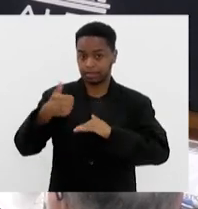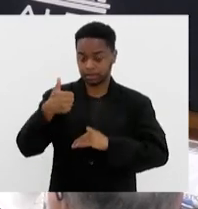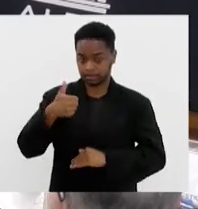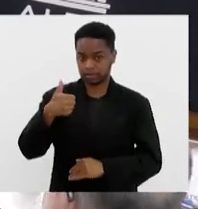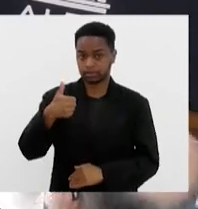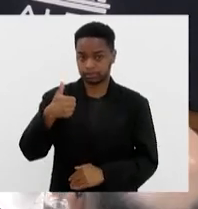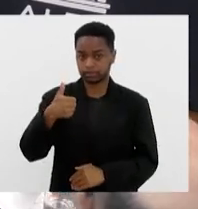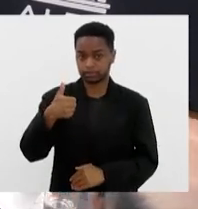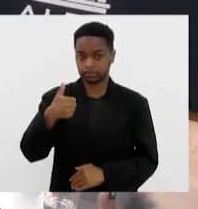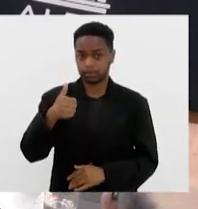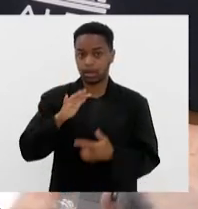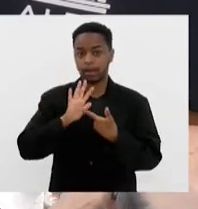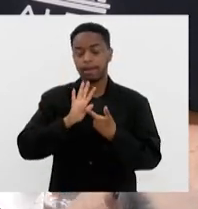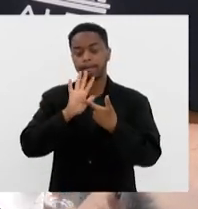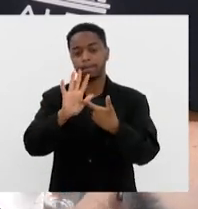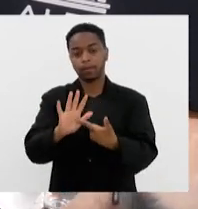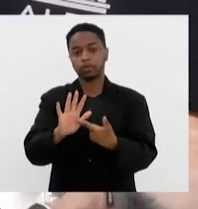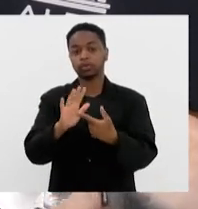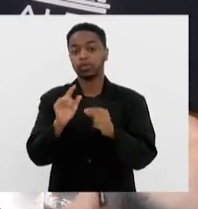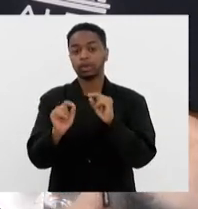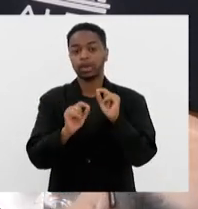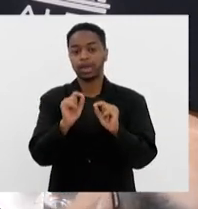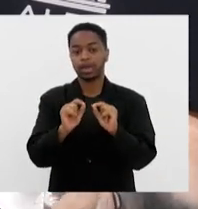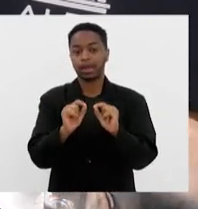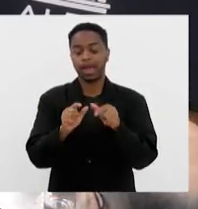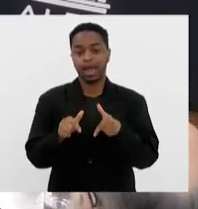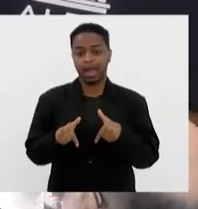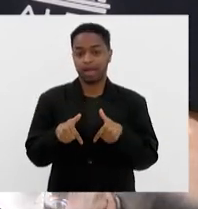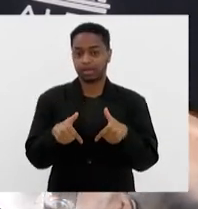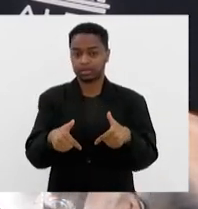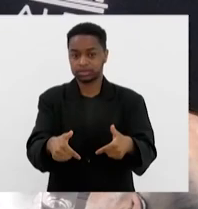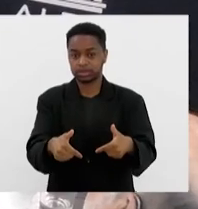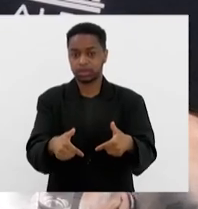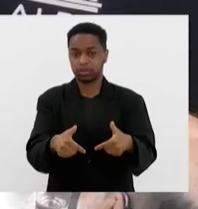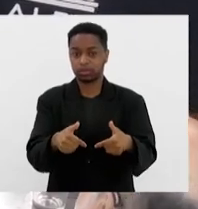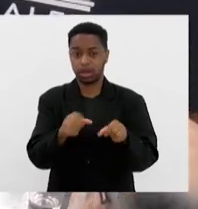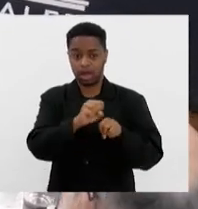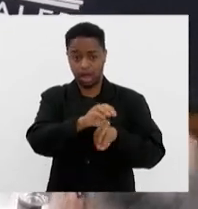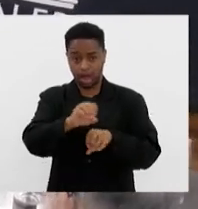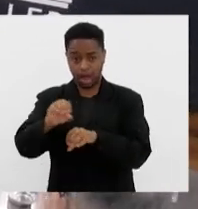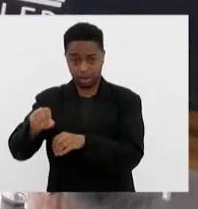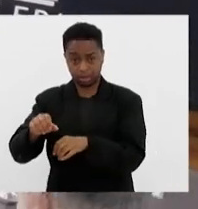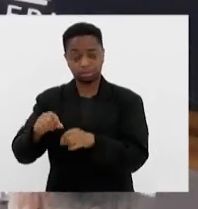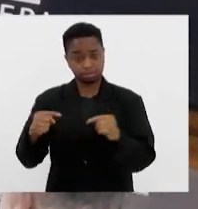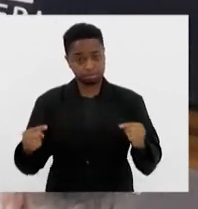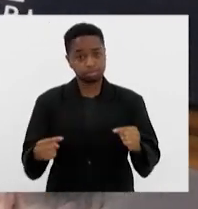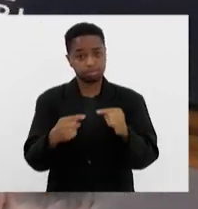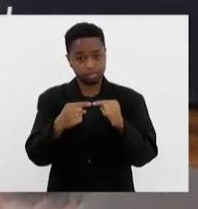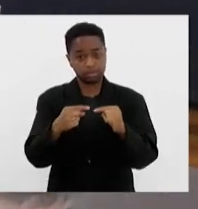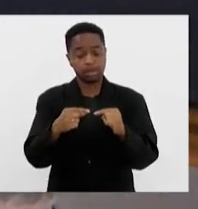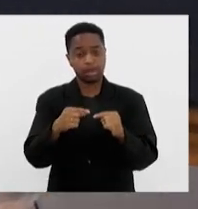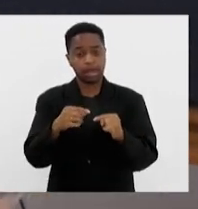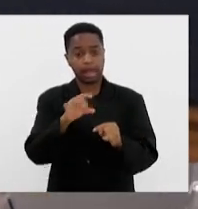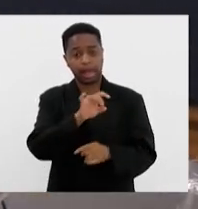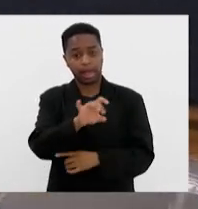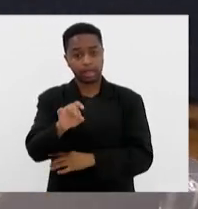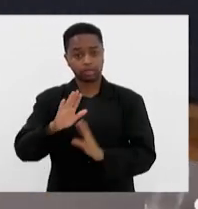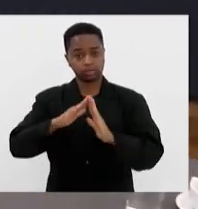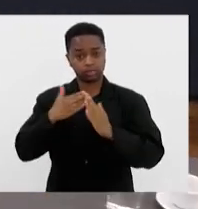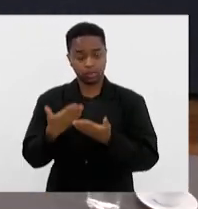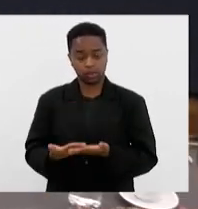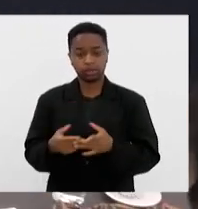a primeira emenda diz que a atividade dessas aulas é adequada à realidade de cada escola. E a segunda